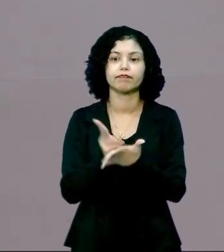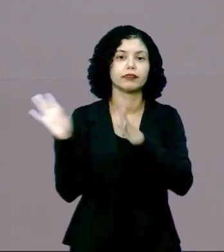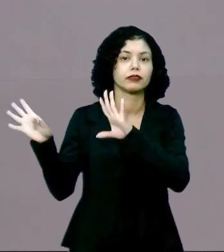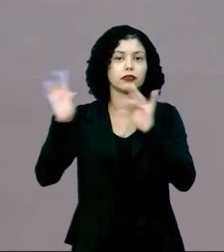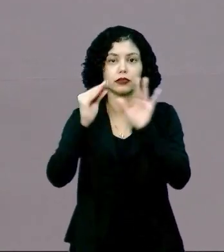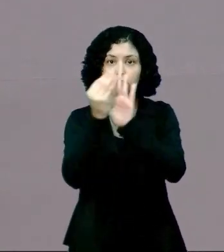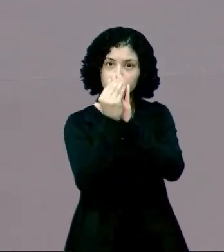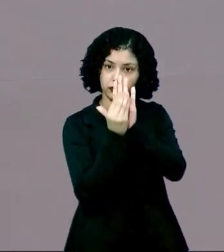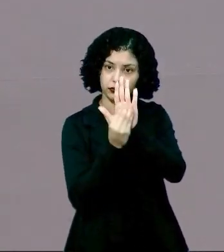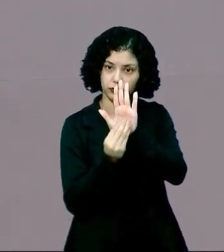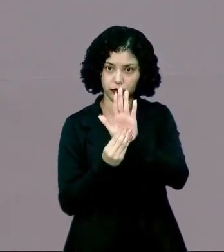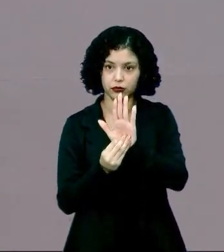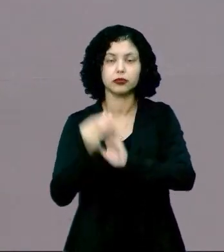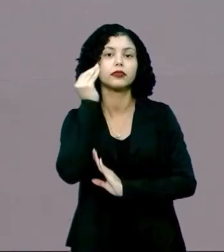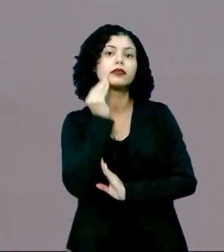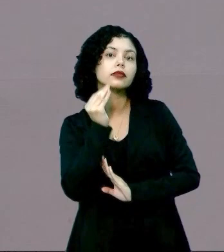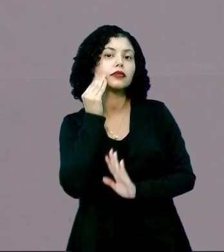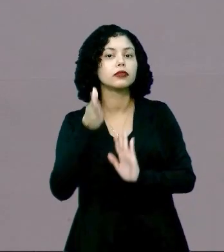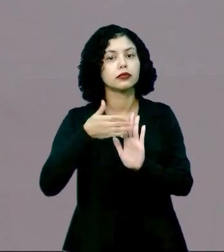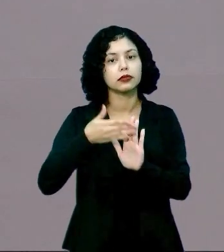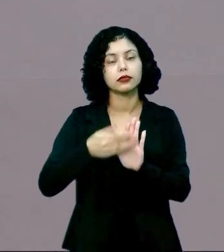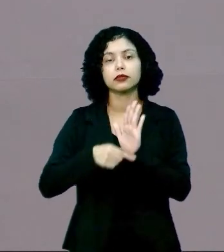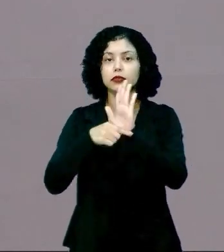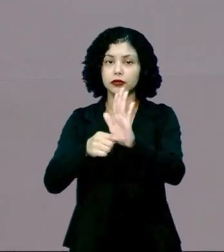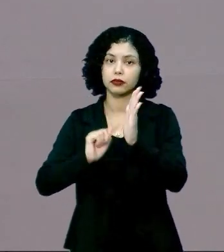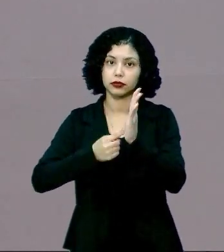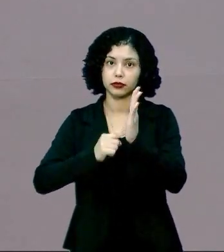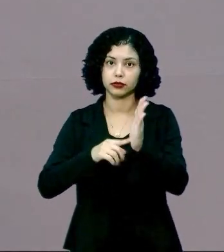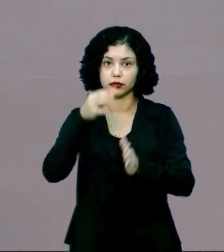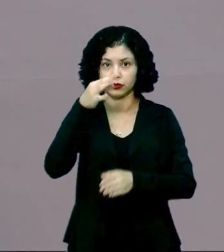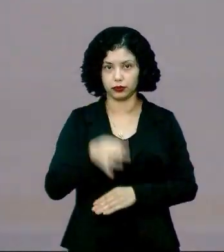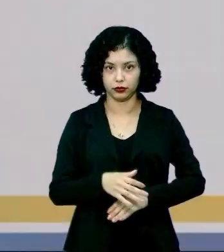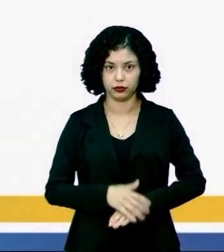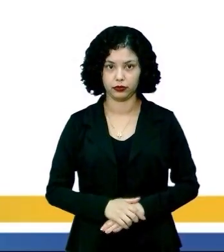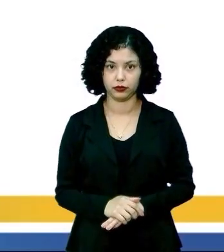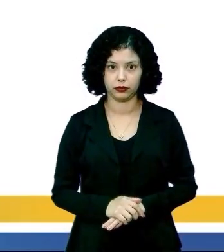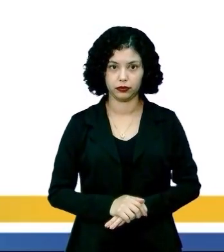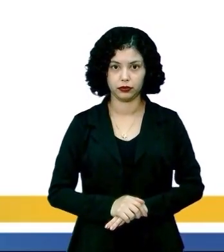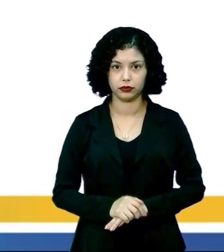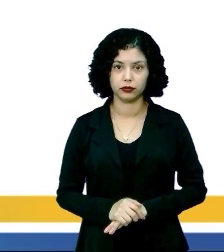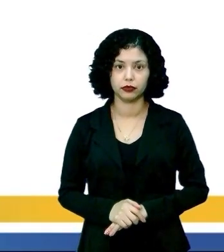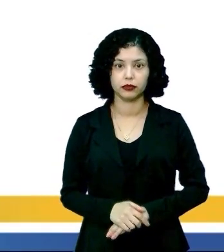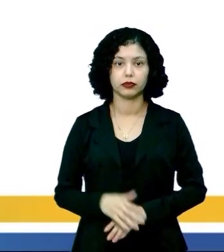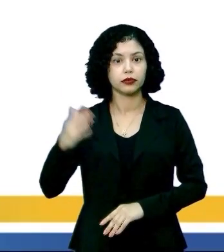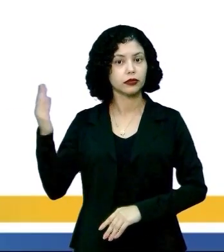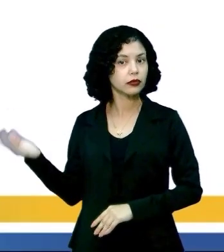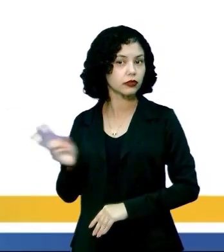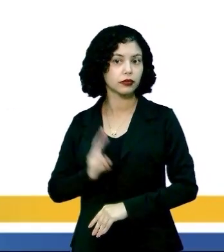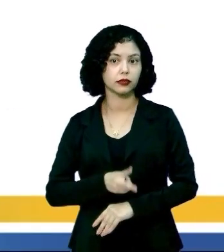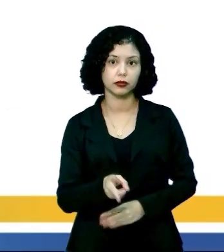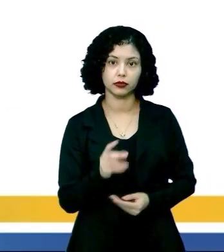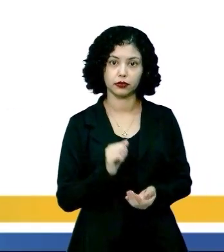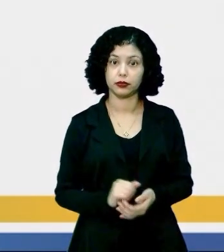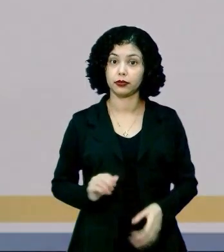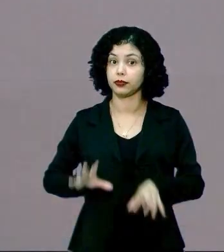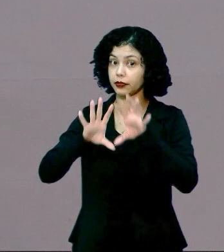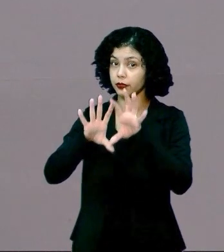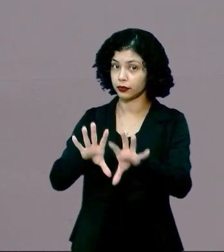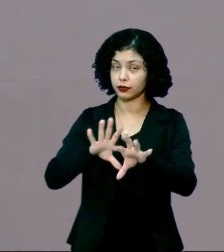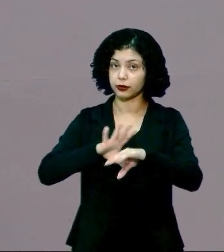trazendo dados e tentando comprovar que o meu ponto de vista está correto. E aí, ele continua.